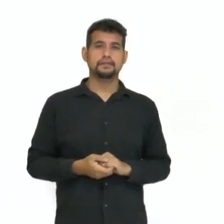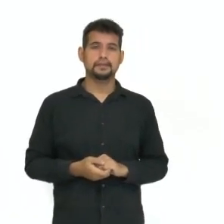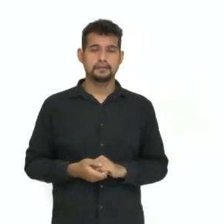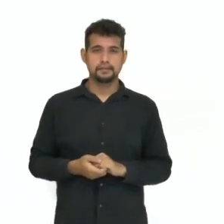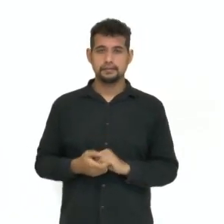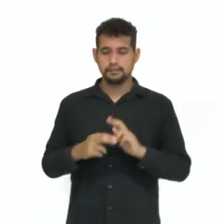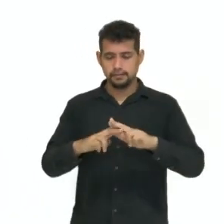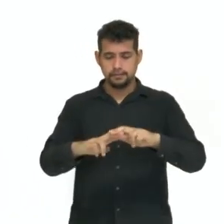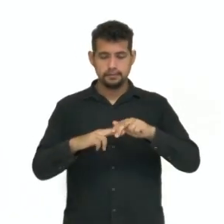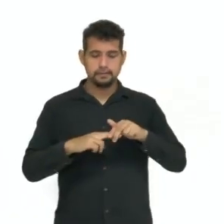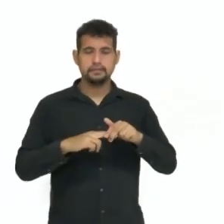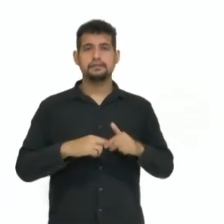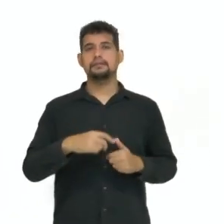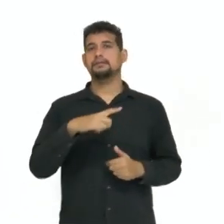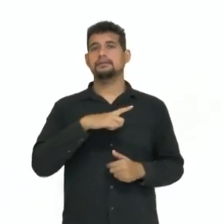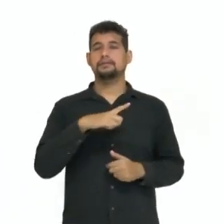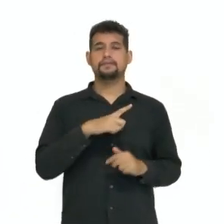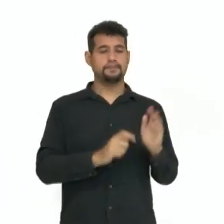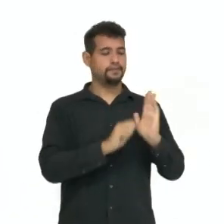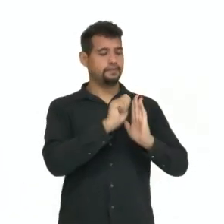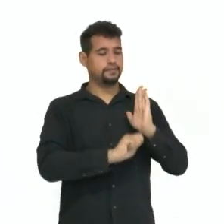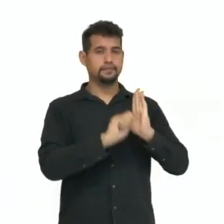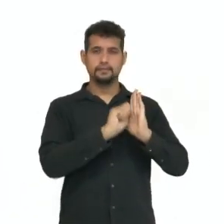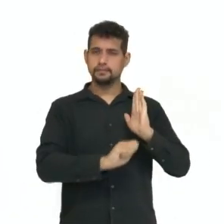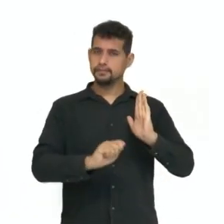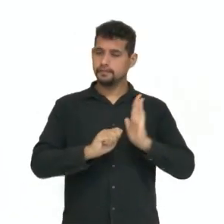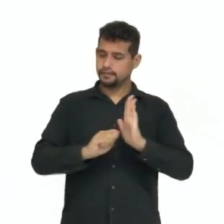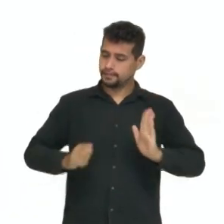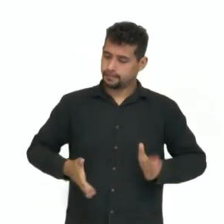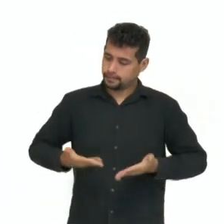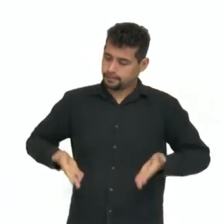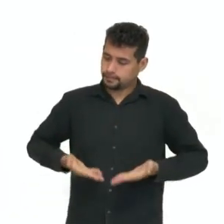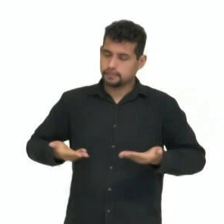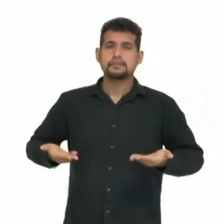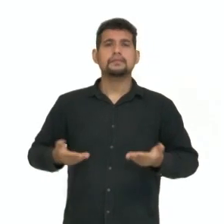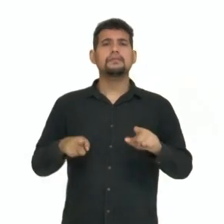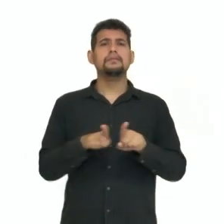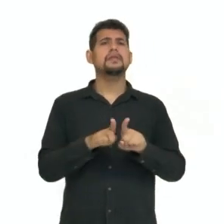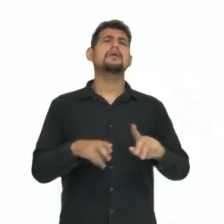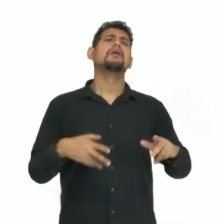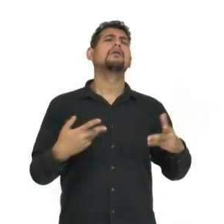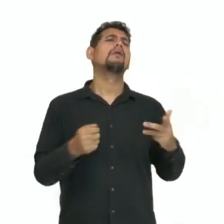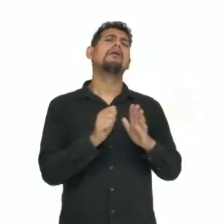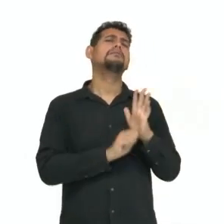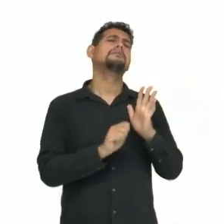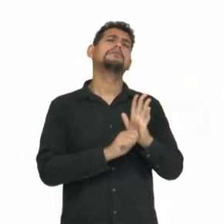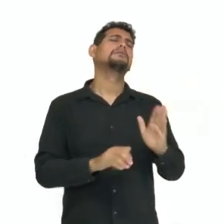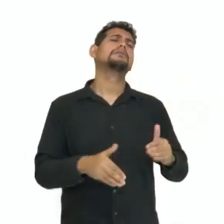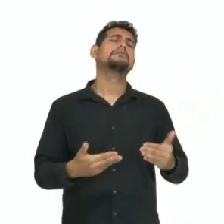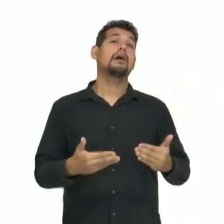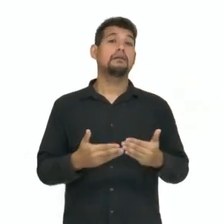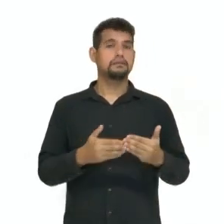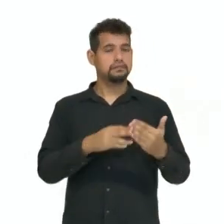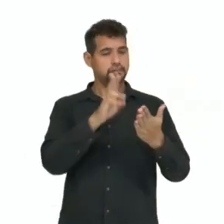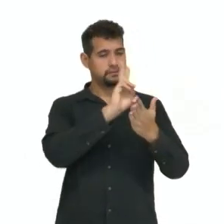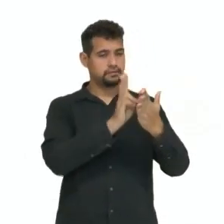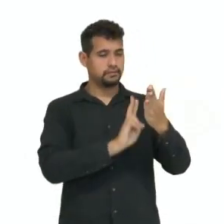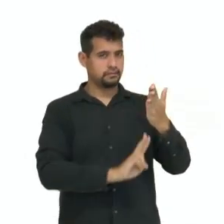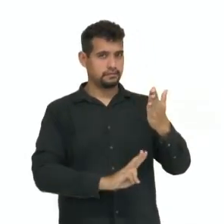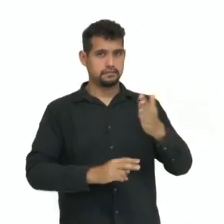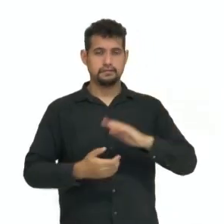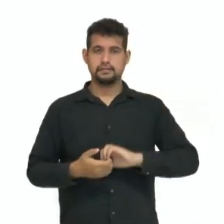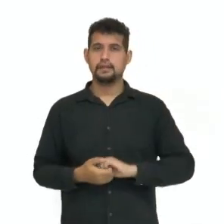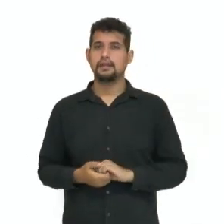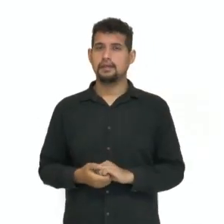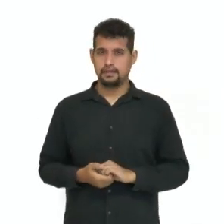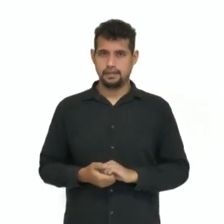Para isso temos um texto motivador, E qual é esse texto? Olha só, vamos à leitura aqui.